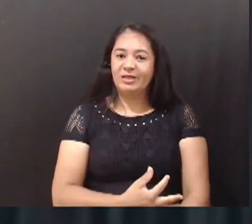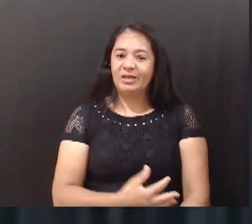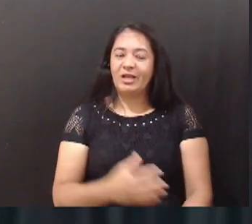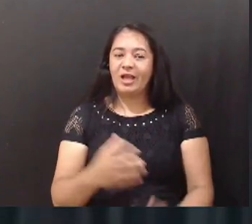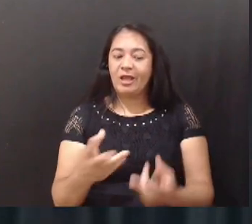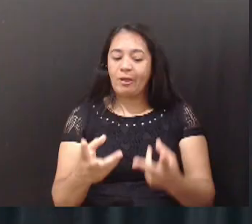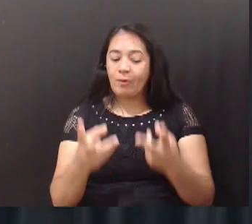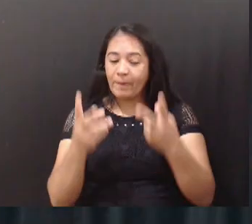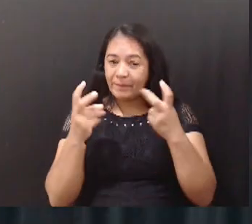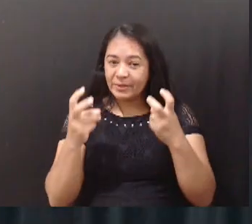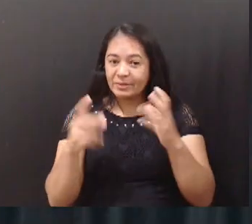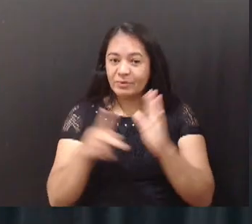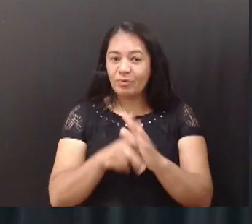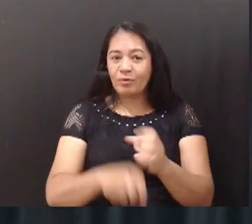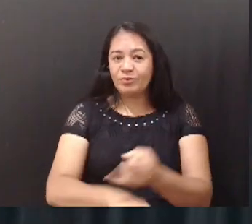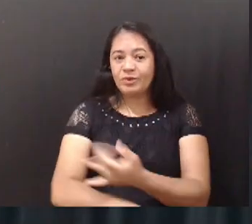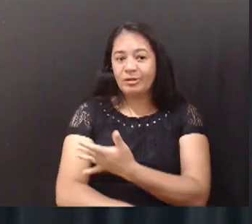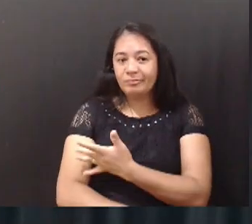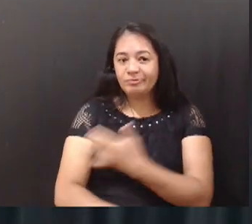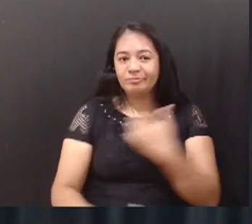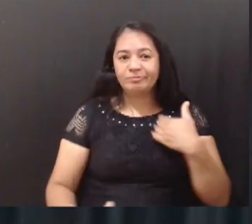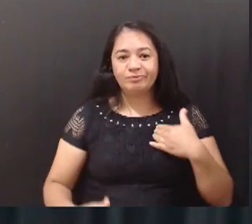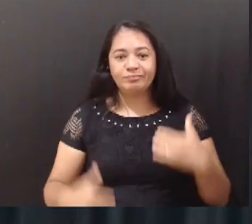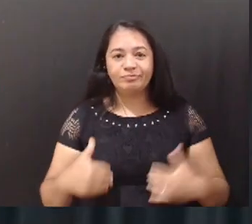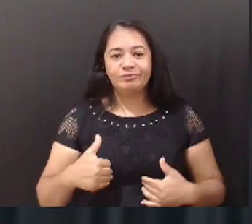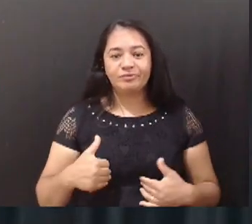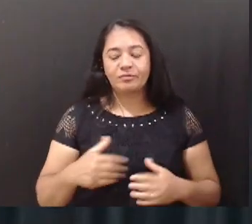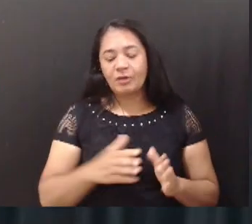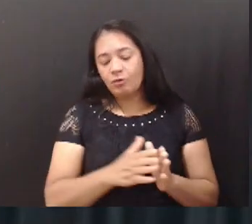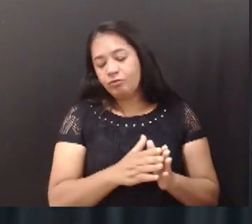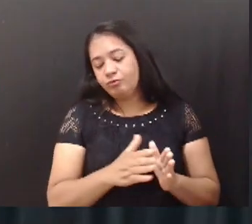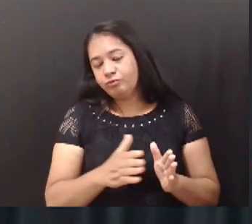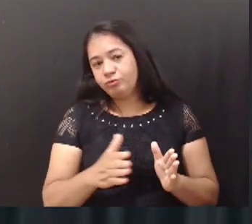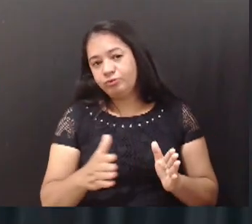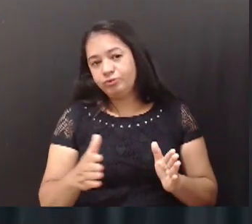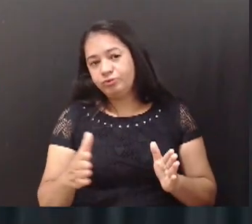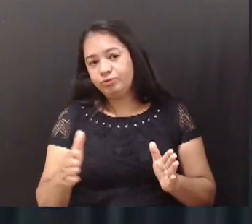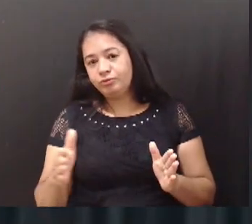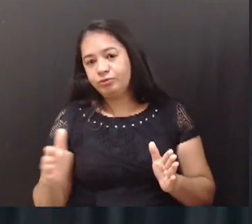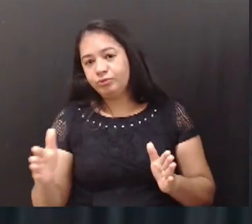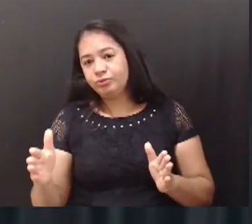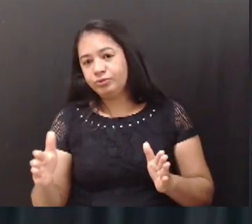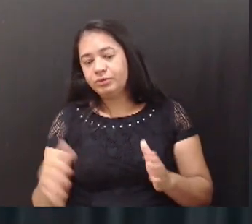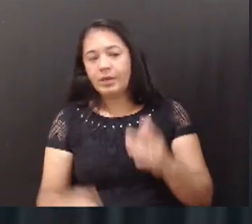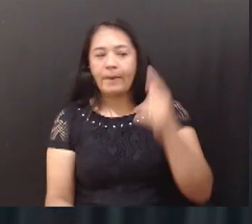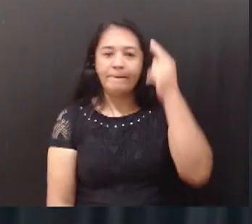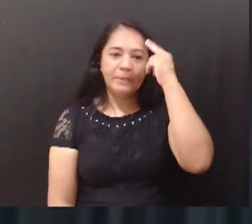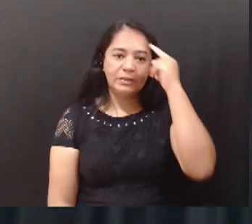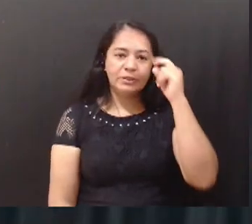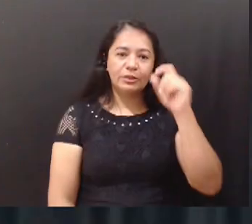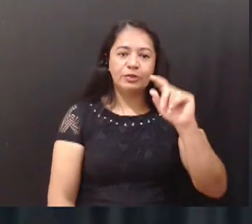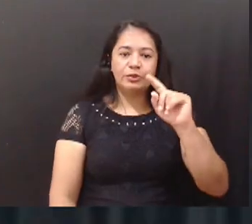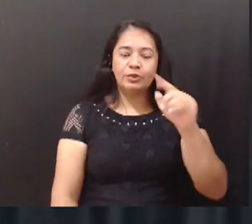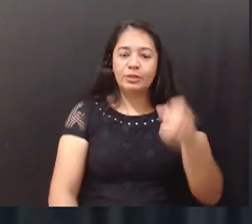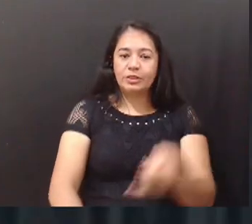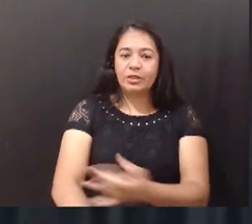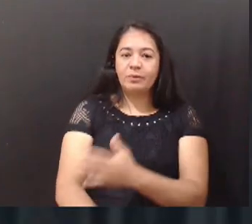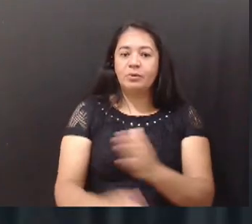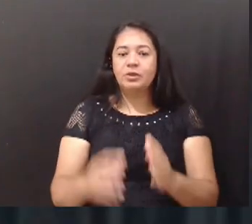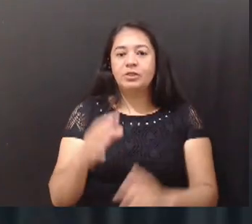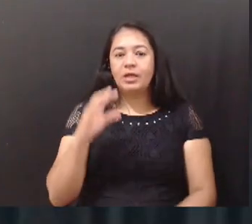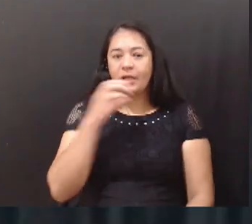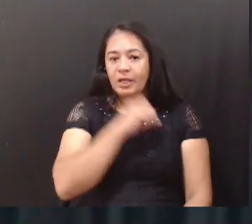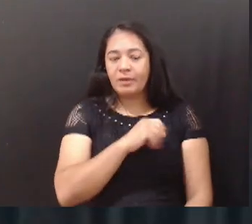da fisiologia, que vai estendendo essa emoção. Então, pensando que a emoção tem essa duração curta, as técnicas de